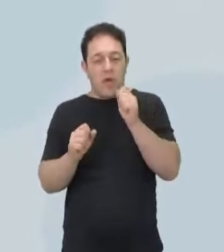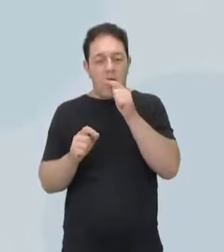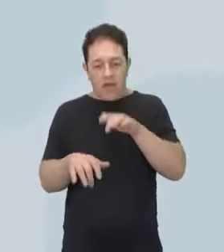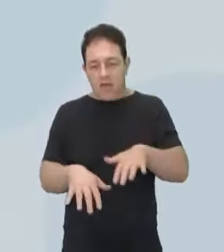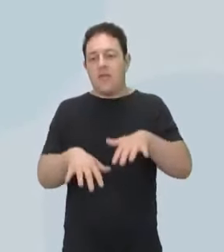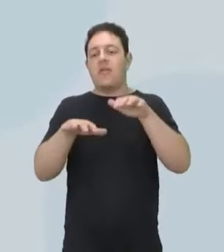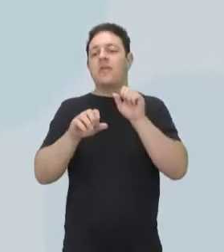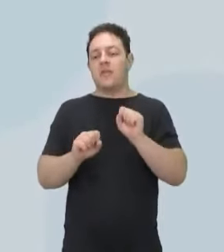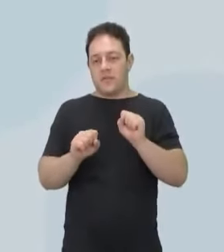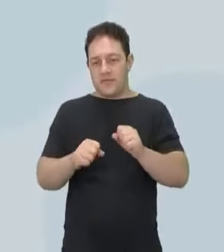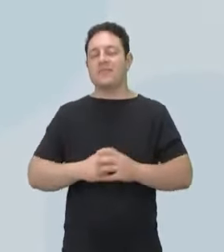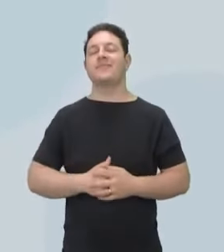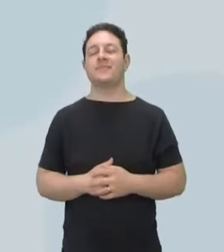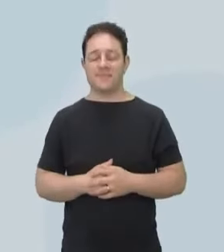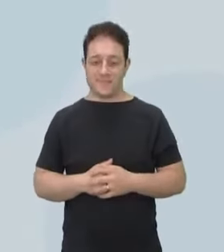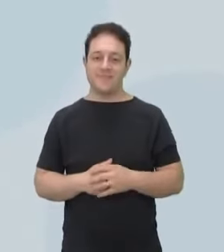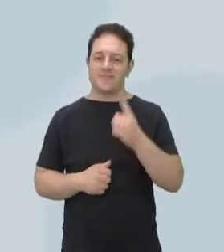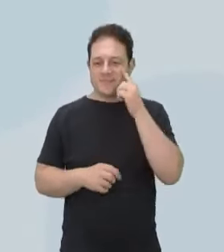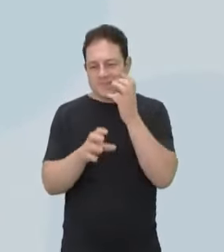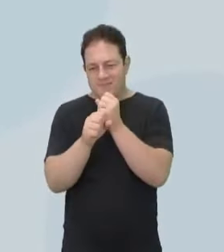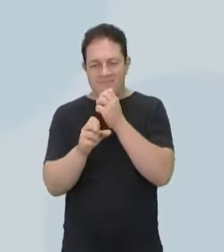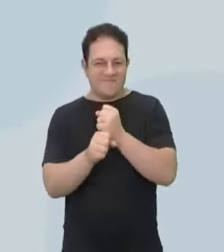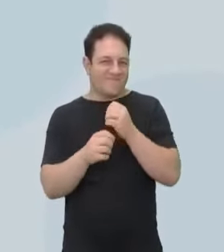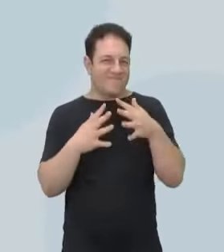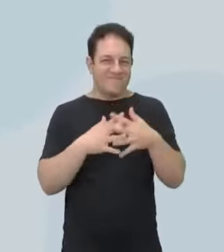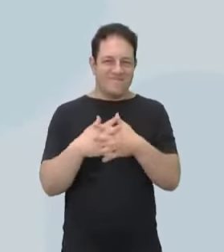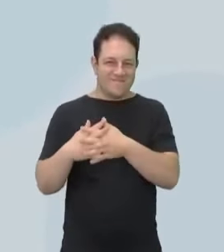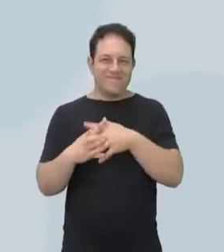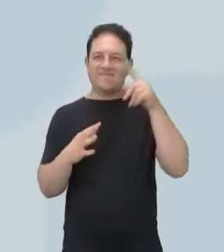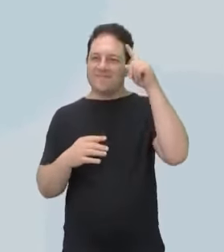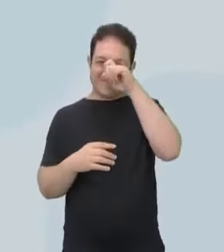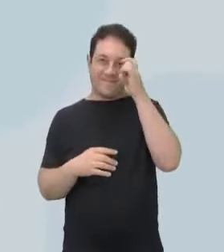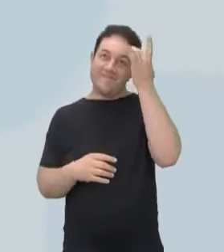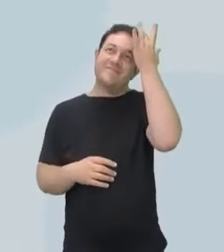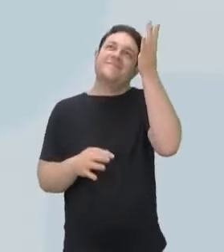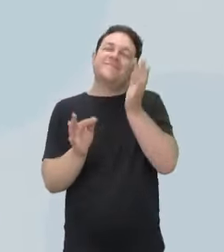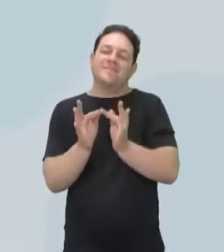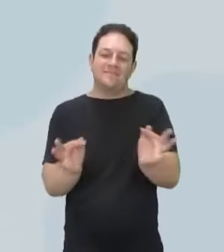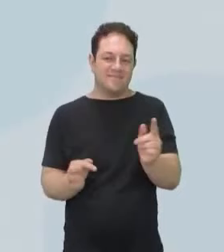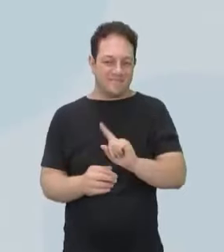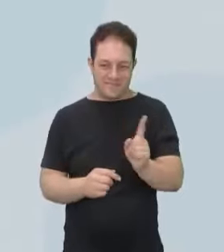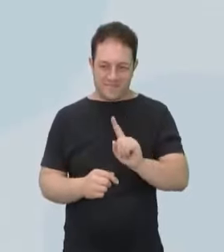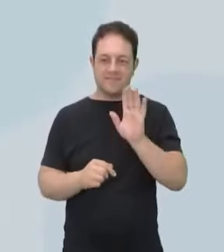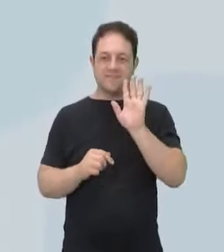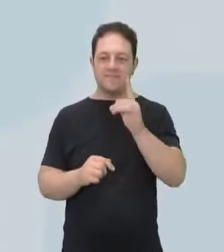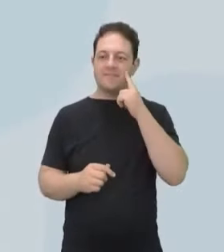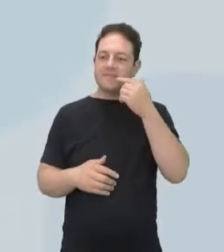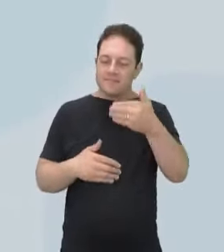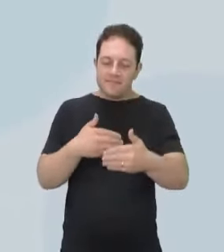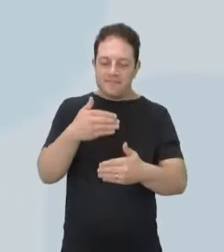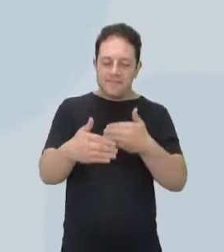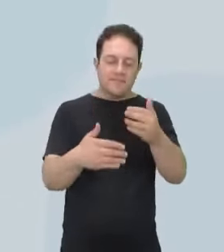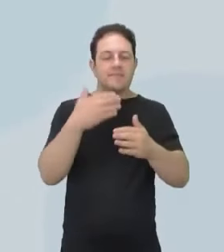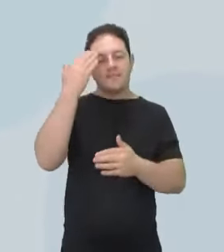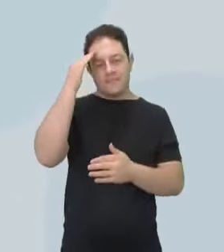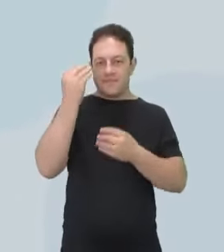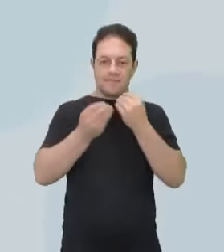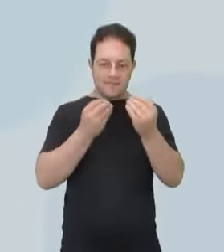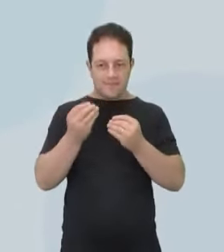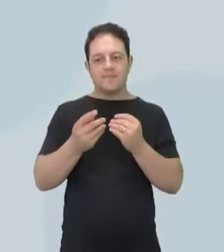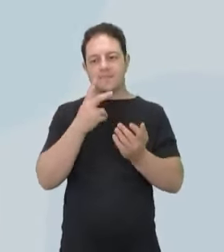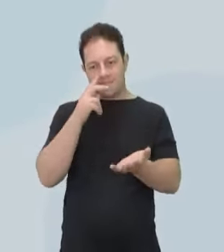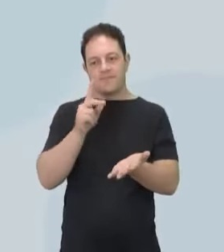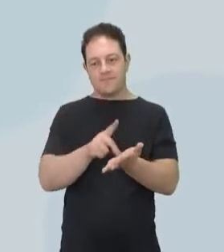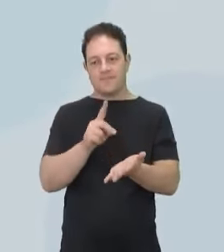transbordando. Sim, sim. Então são cálculos complicados, não é simples, né, mas o nosso processo histórico de ocupação, isso já é